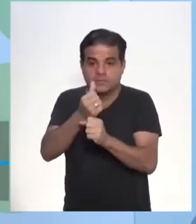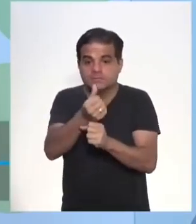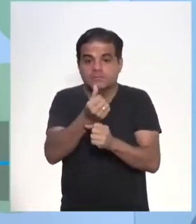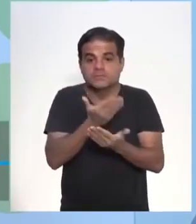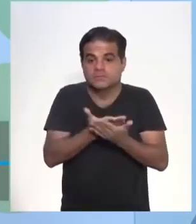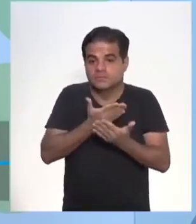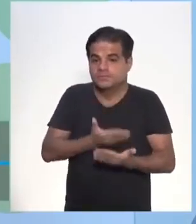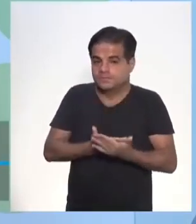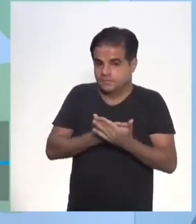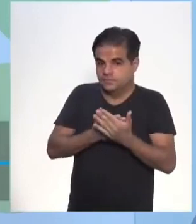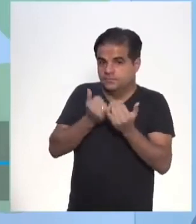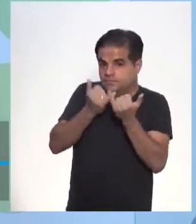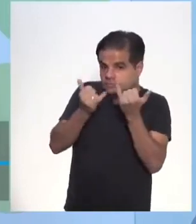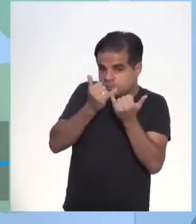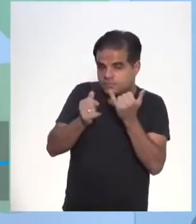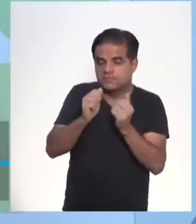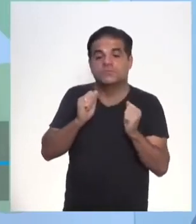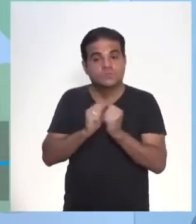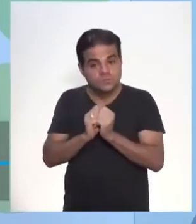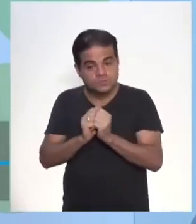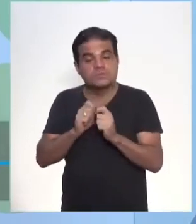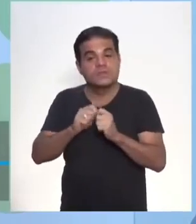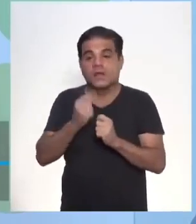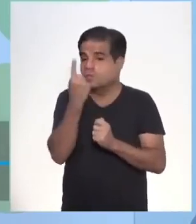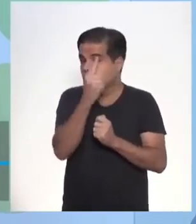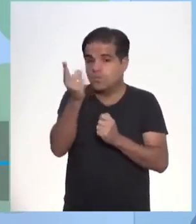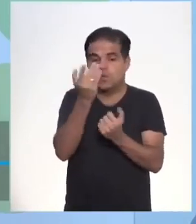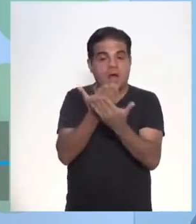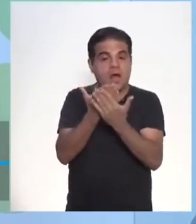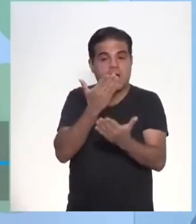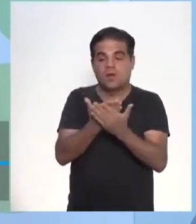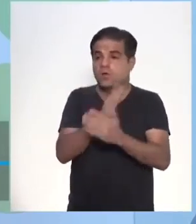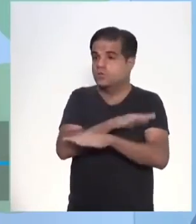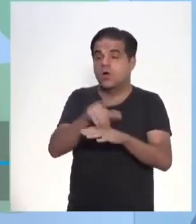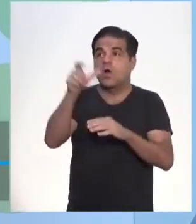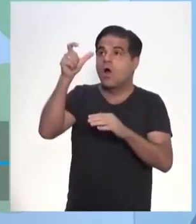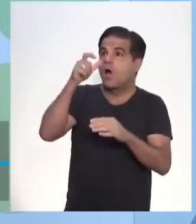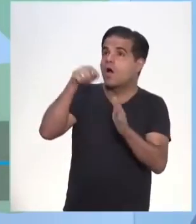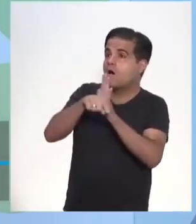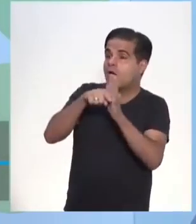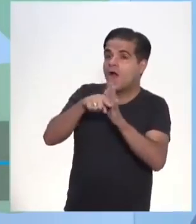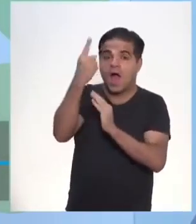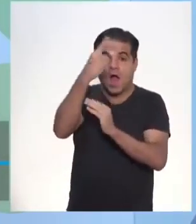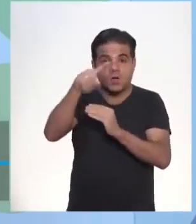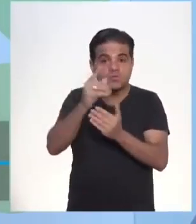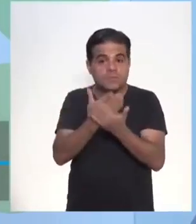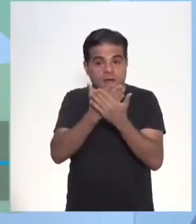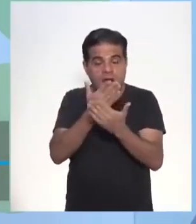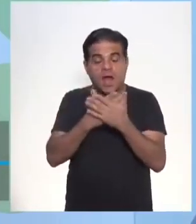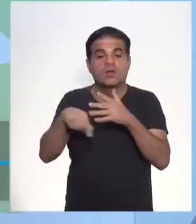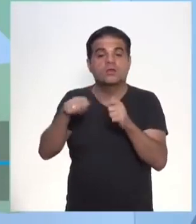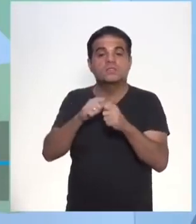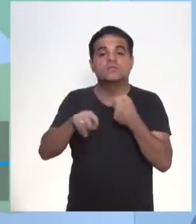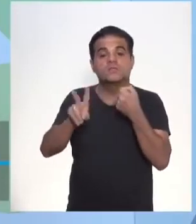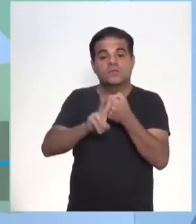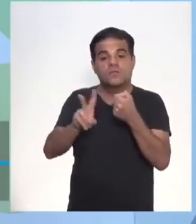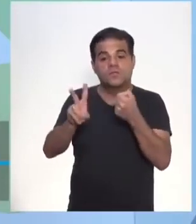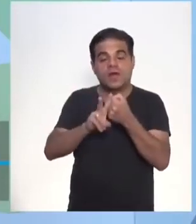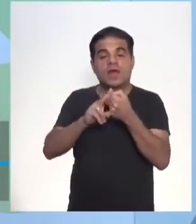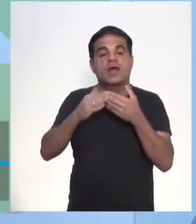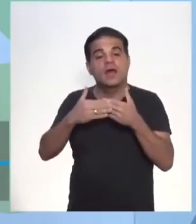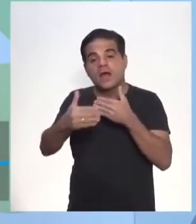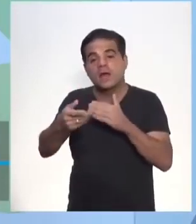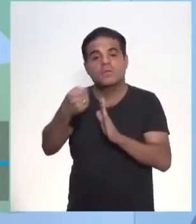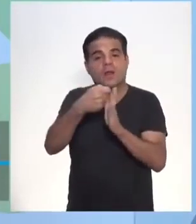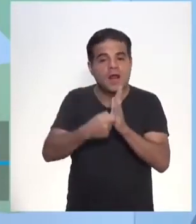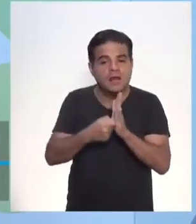o assunto é semelhante, a gente junta e faz uma aula só. Então, verifique que a última aula, a gente falou sobre a questão do verbo no pretérito para